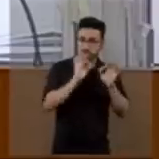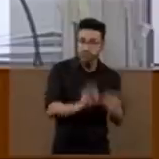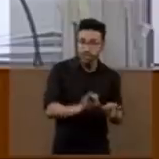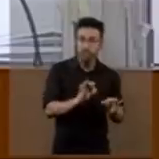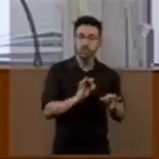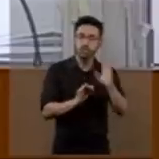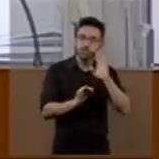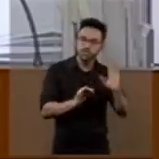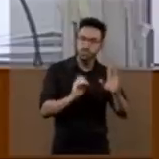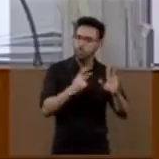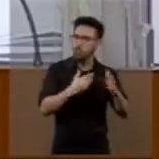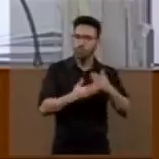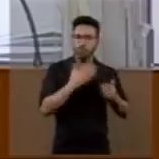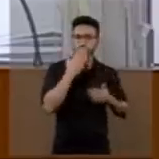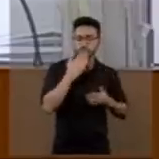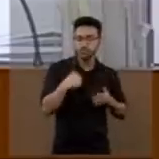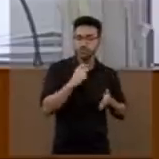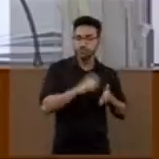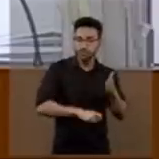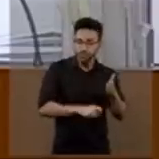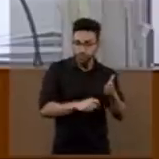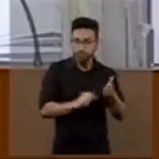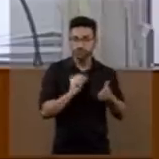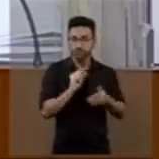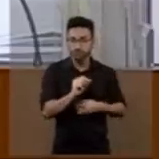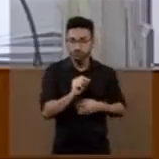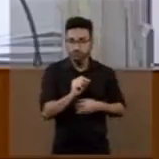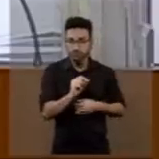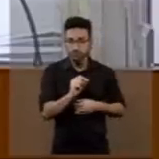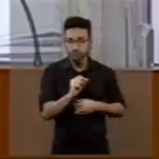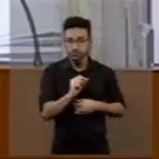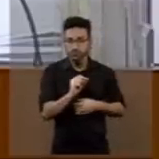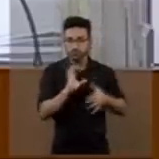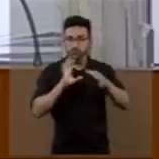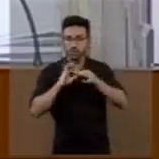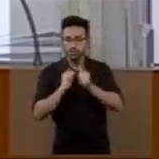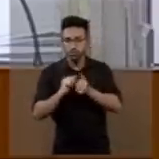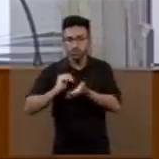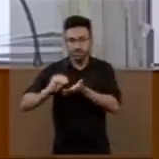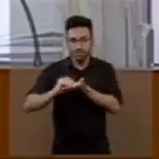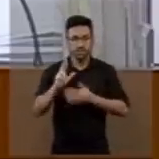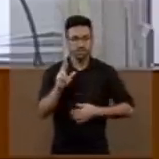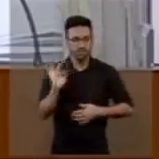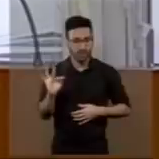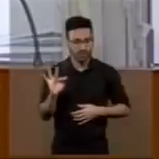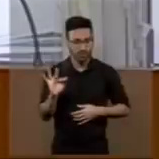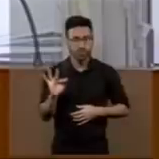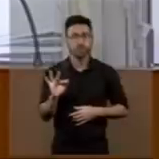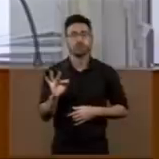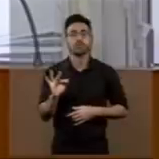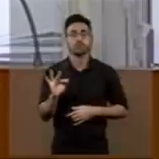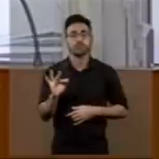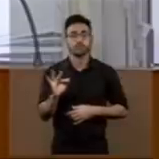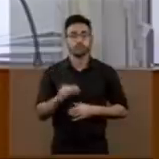ou acessória relativa a tributo ou contribuição administrado pela Secretaria da Receita Federal.